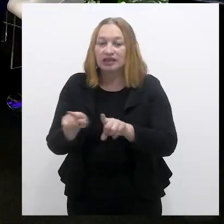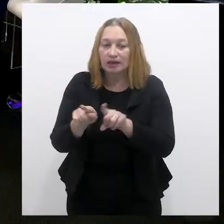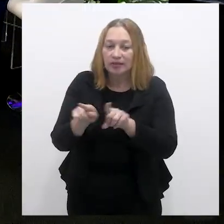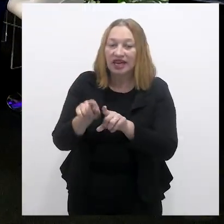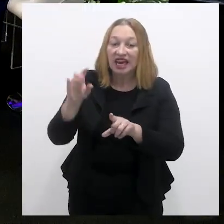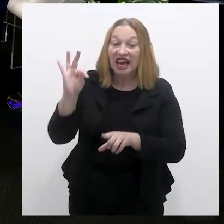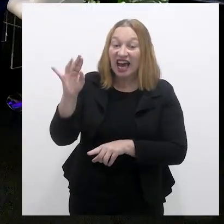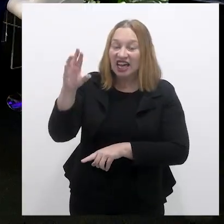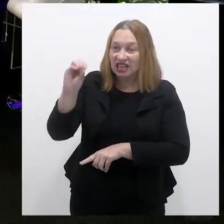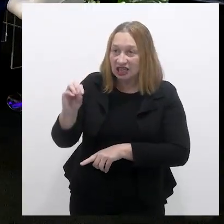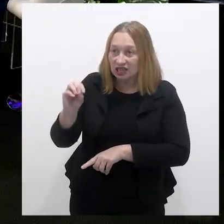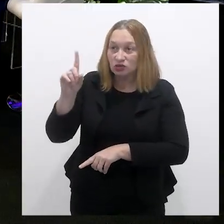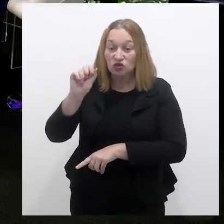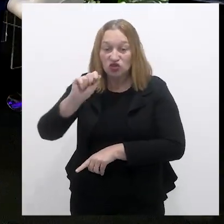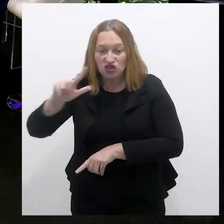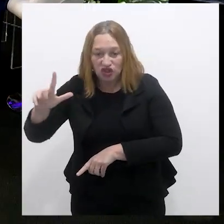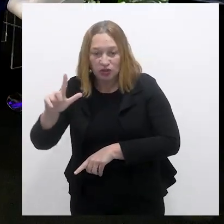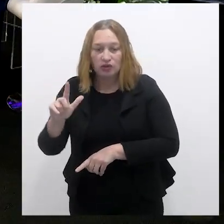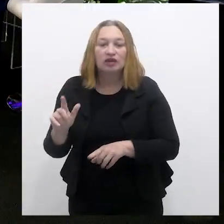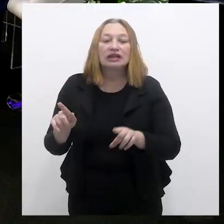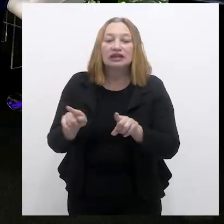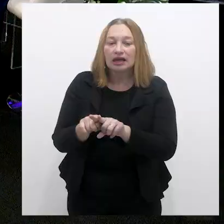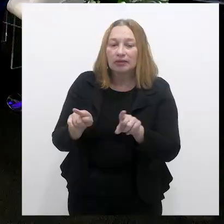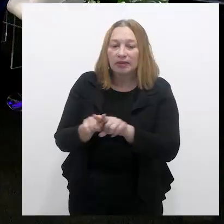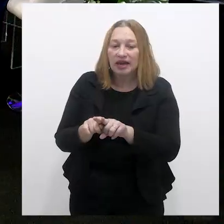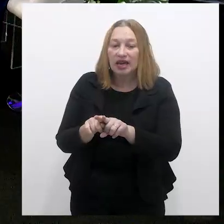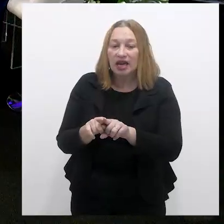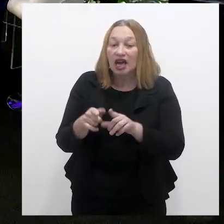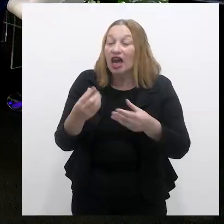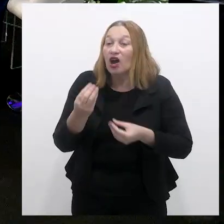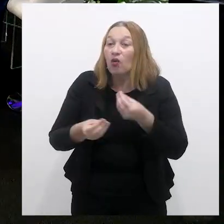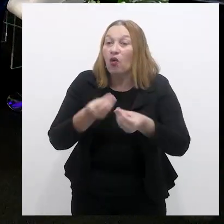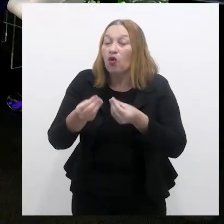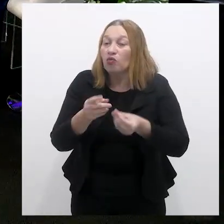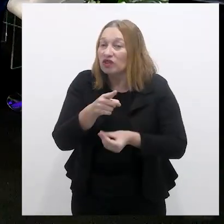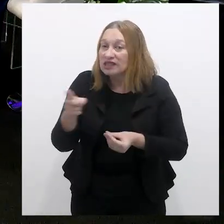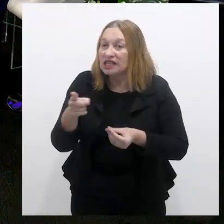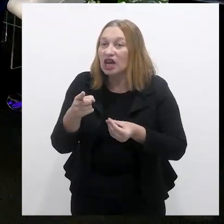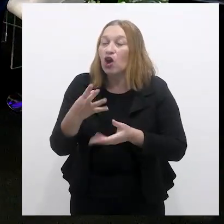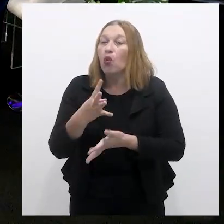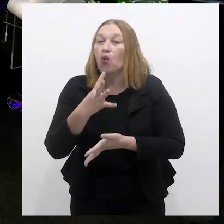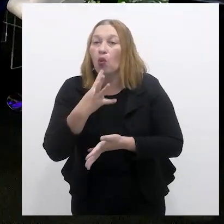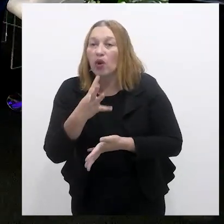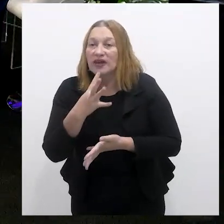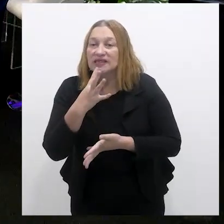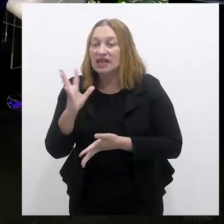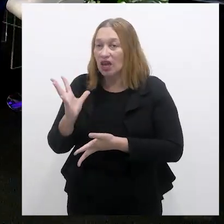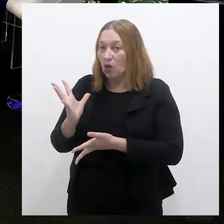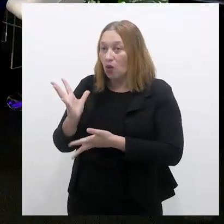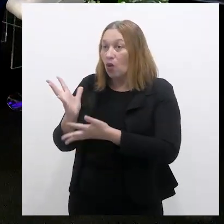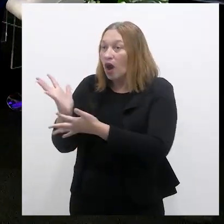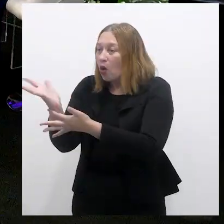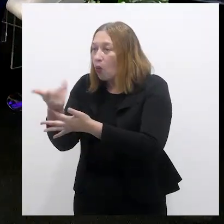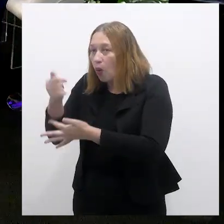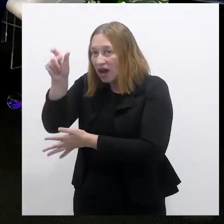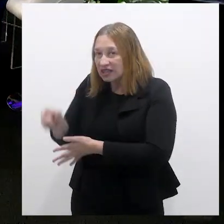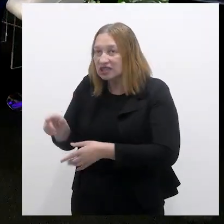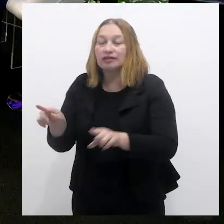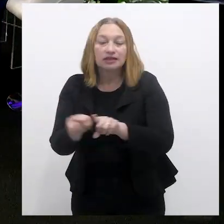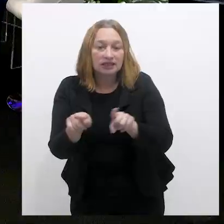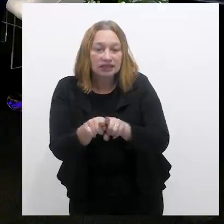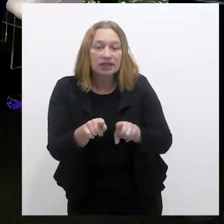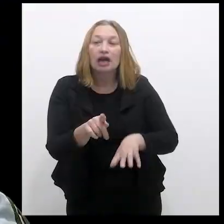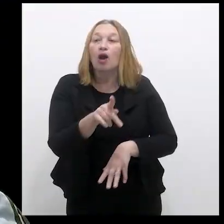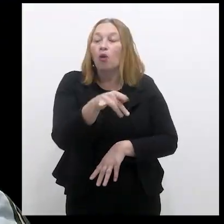a música popular brasileira e uma forma de conhecer o artista brasileiro também, Sim, né? total. Não. E os pais também, né? A gente brinca que a gente